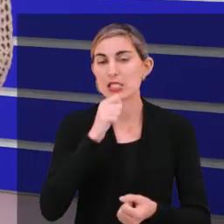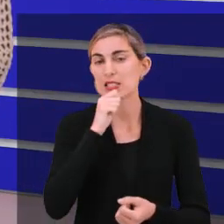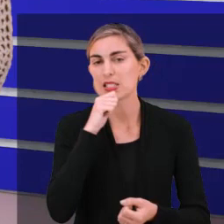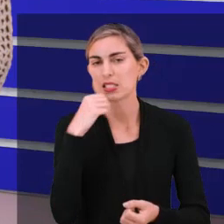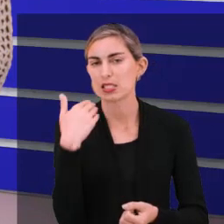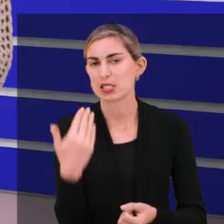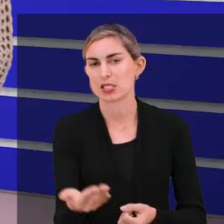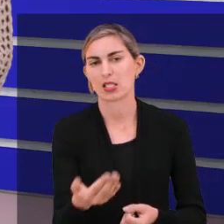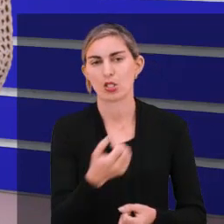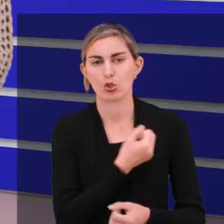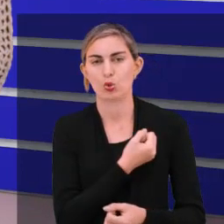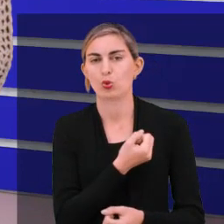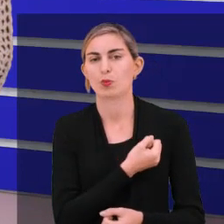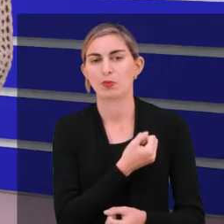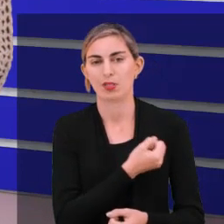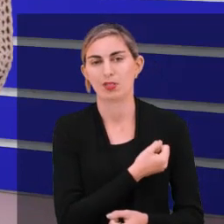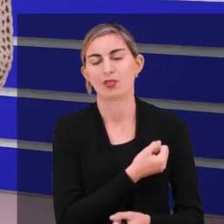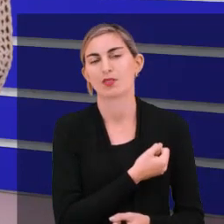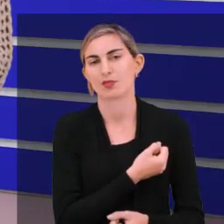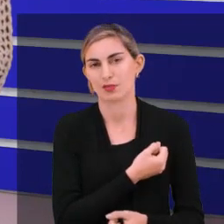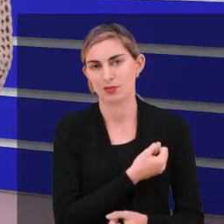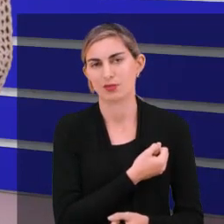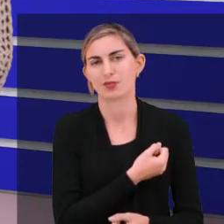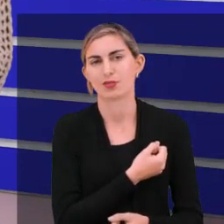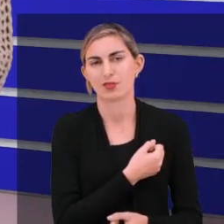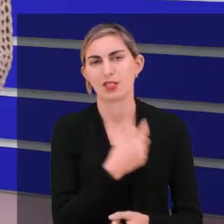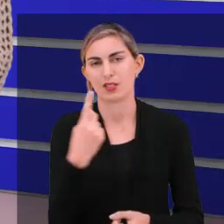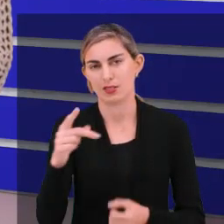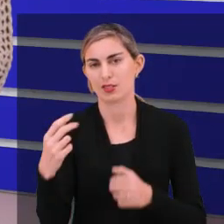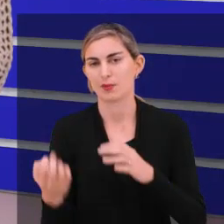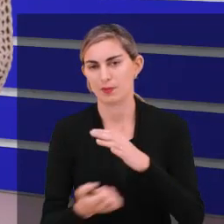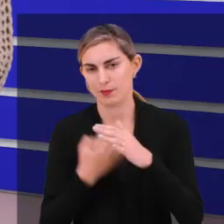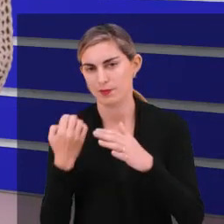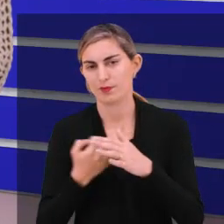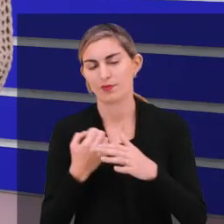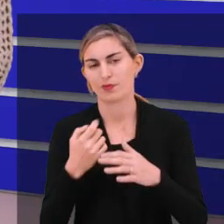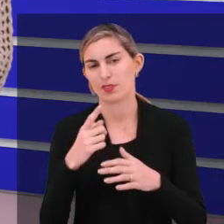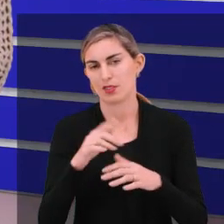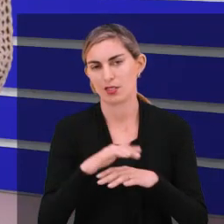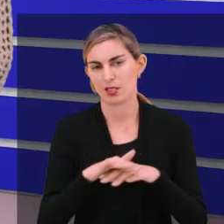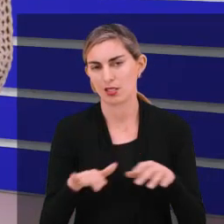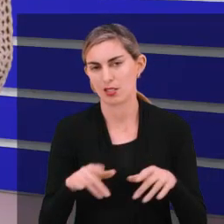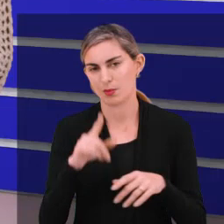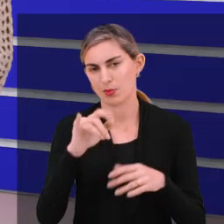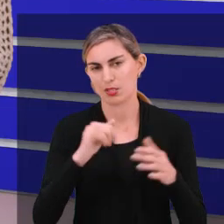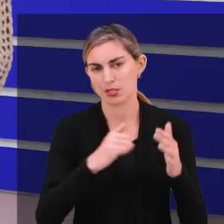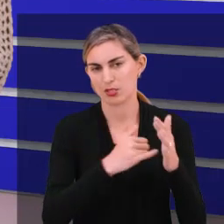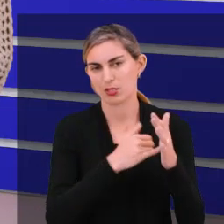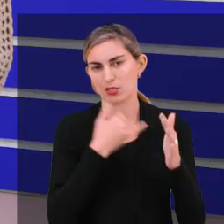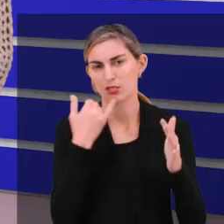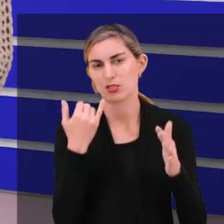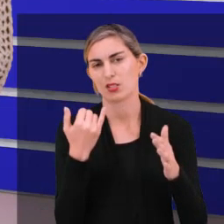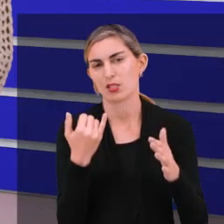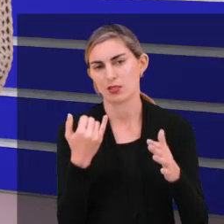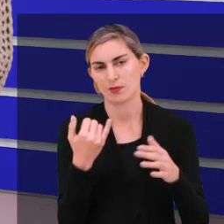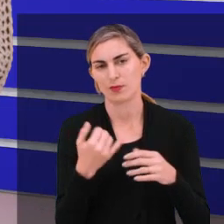sem colocar os números na frente. Essa organização, ela acaba de